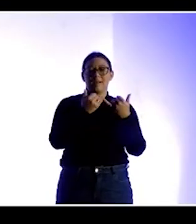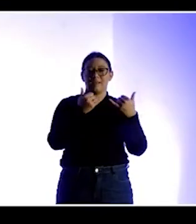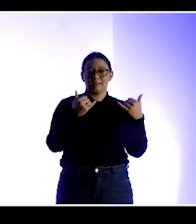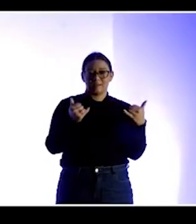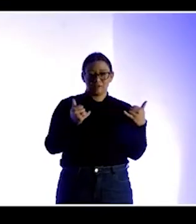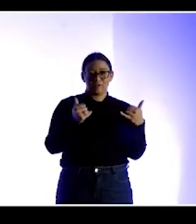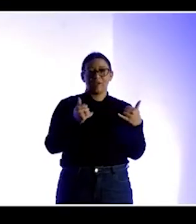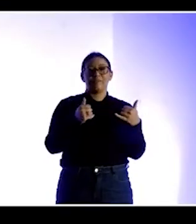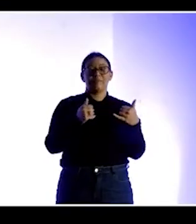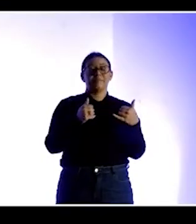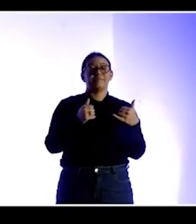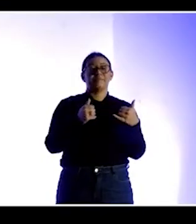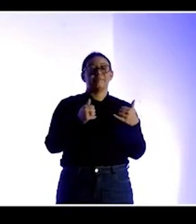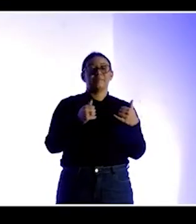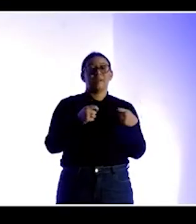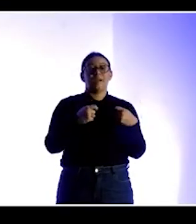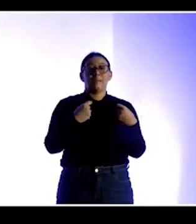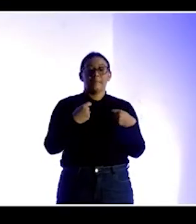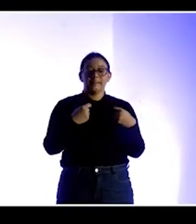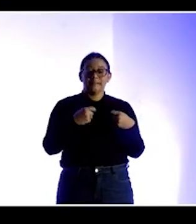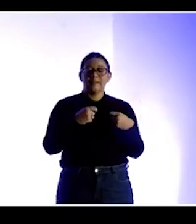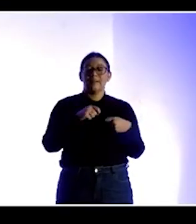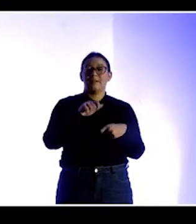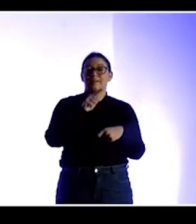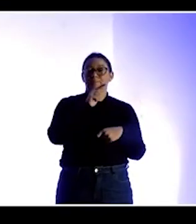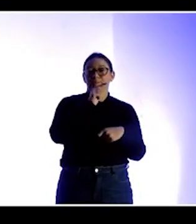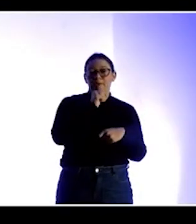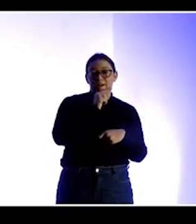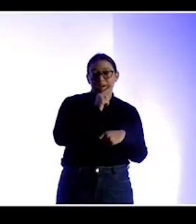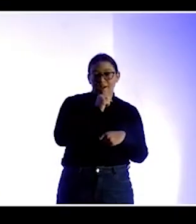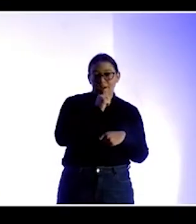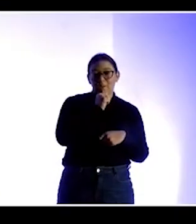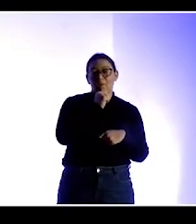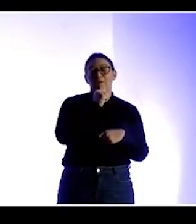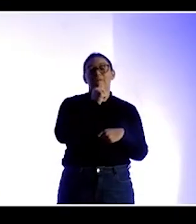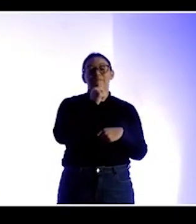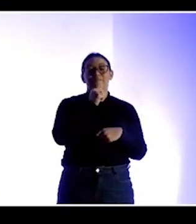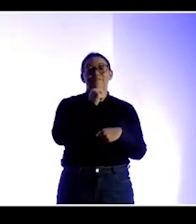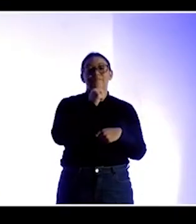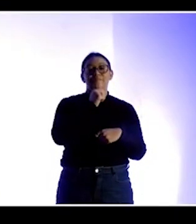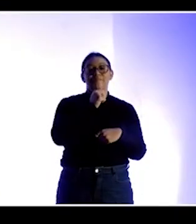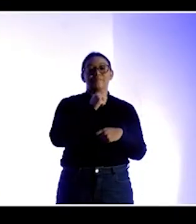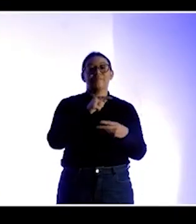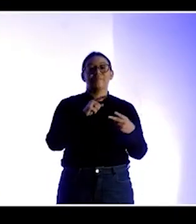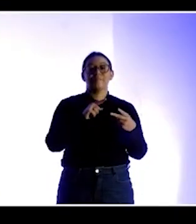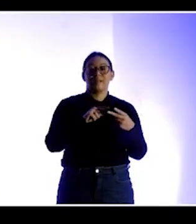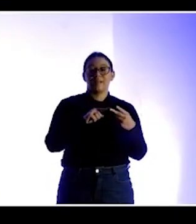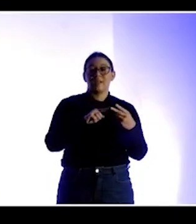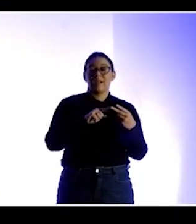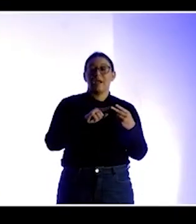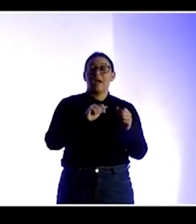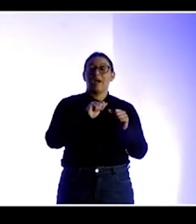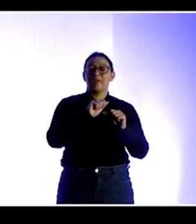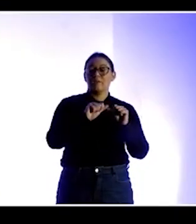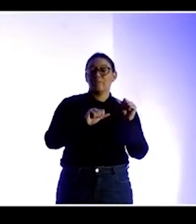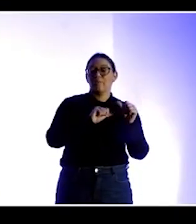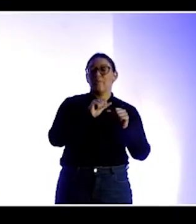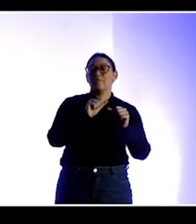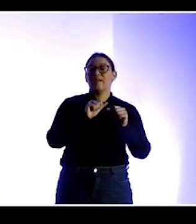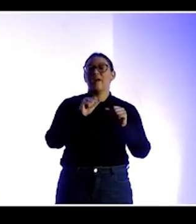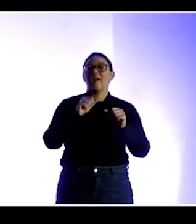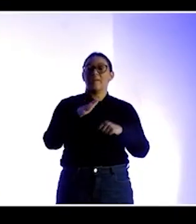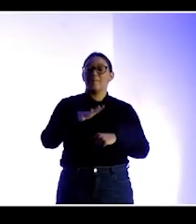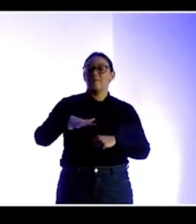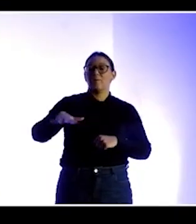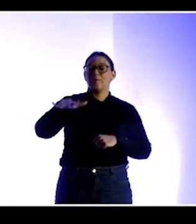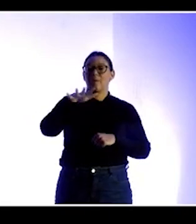por eletrólise, ou seja, quebrar a molécula da água, H2 e 1,5 de O2. O O2 vai para o espaço, né, para o ambiente, e o H2